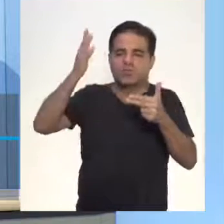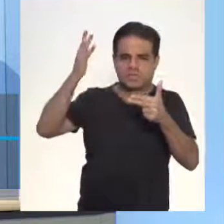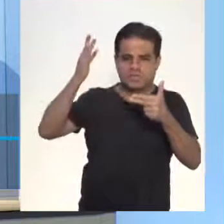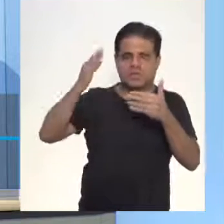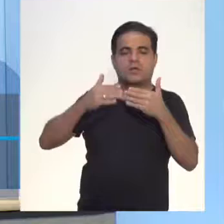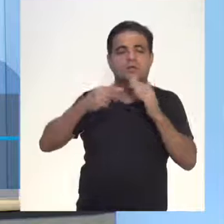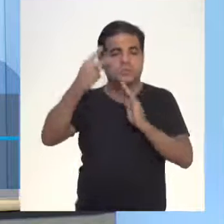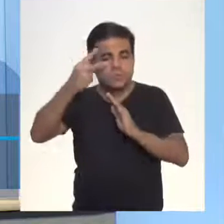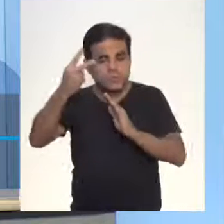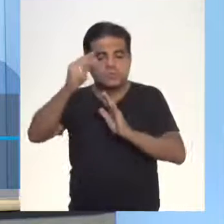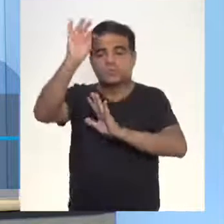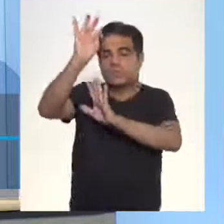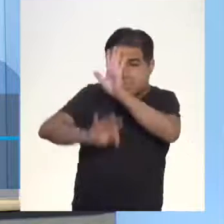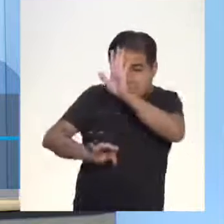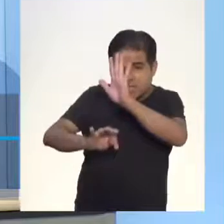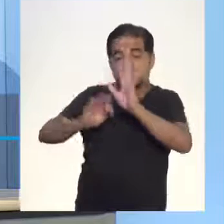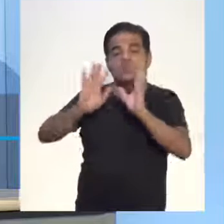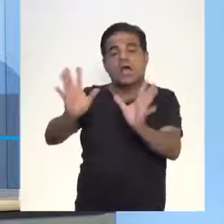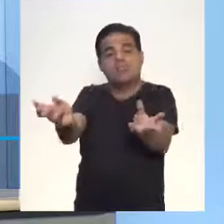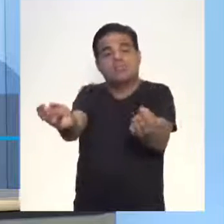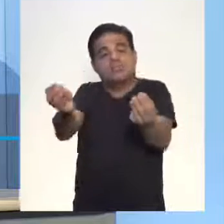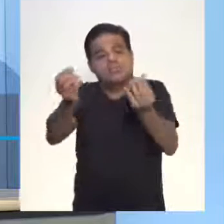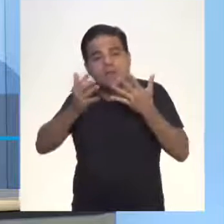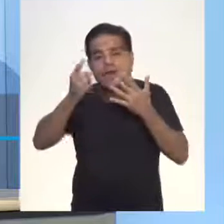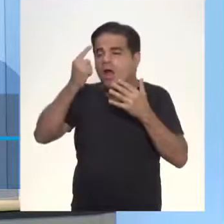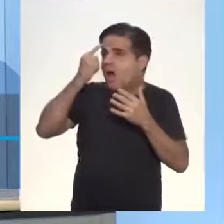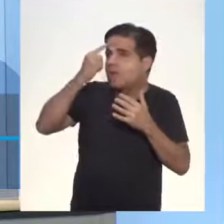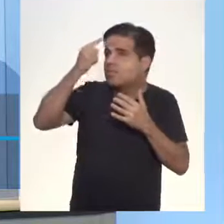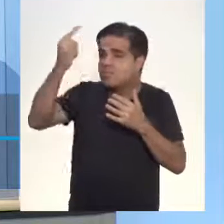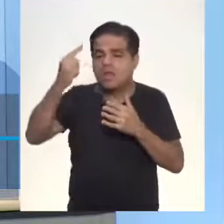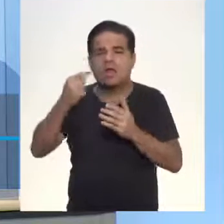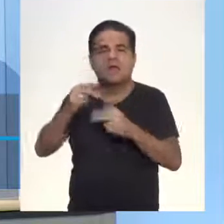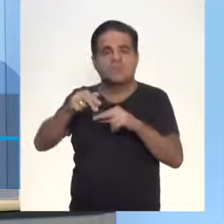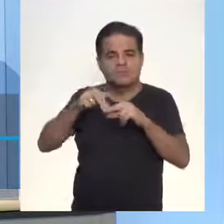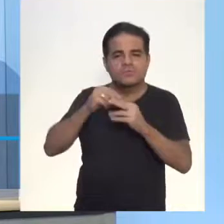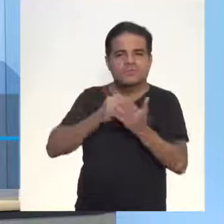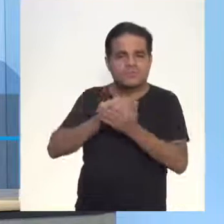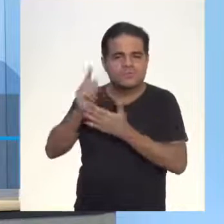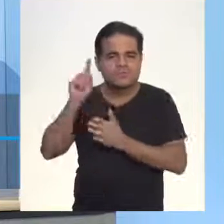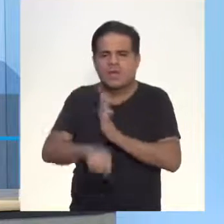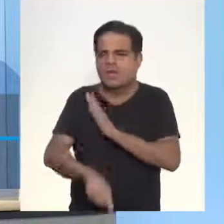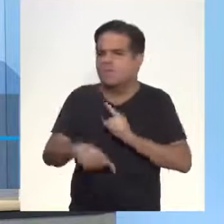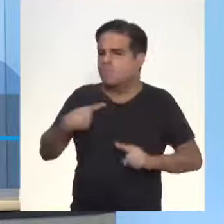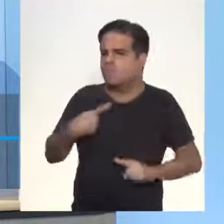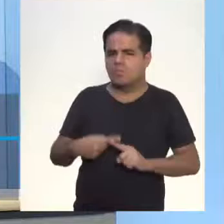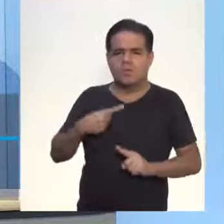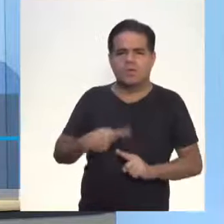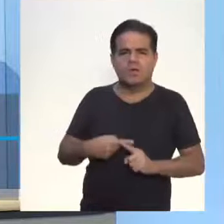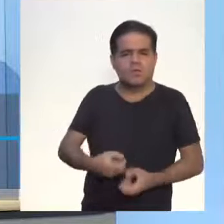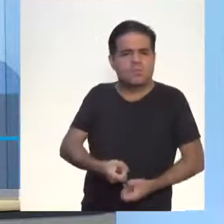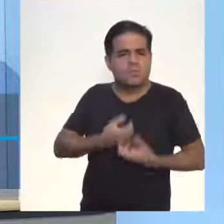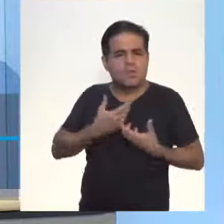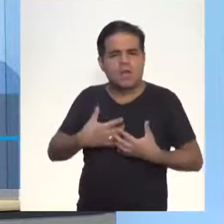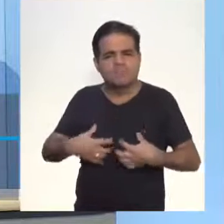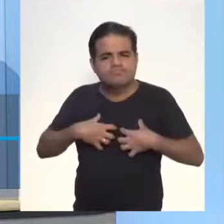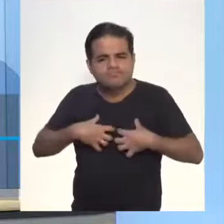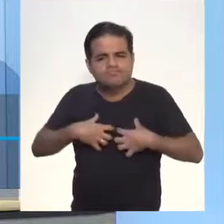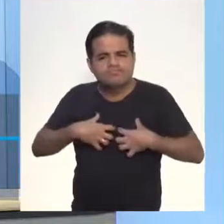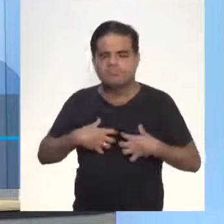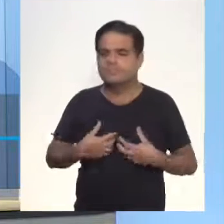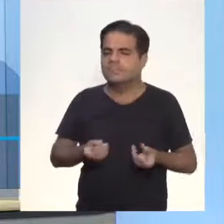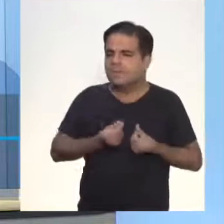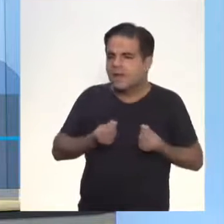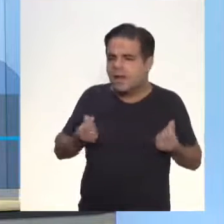segundo texto, ele já nos dá essa ideia, por isso que eu perguntei lá no começo, por que o poema nos causa alguns sentimentos,